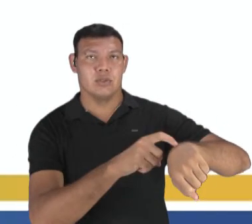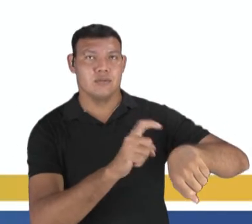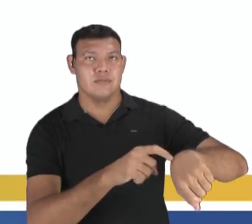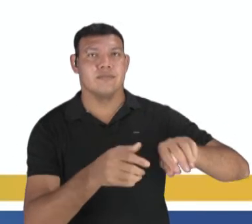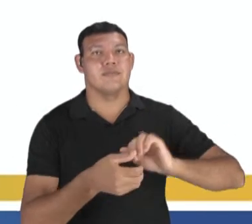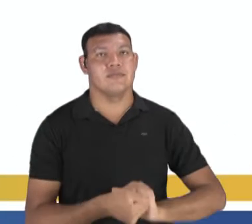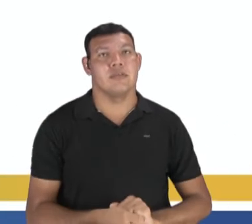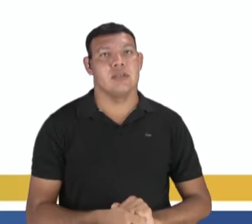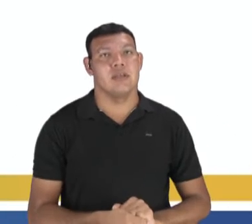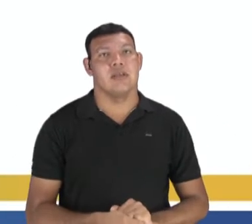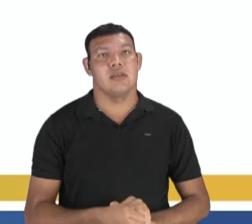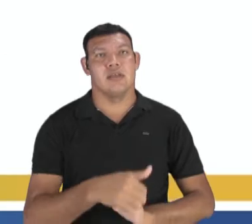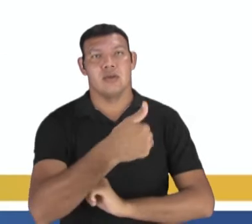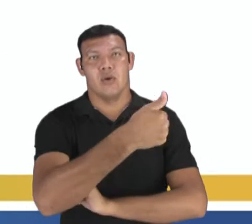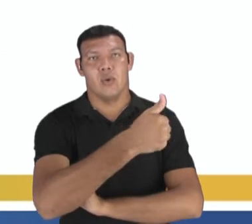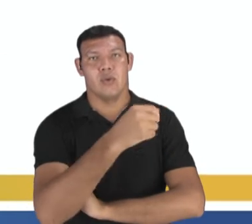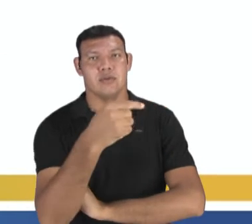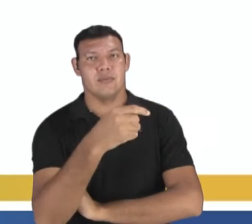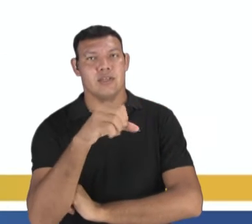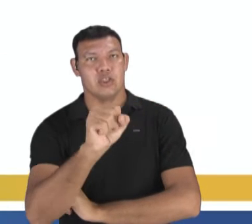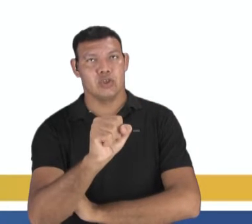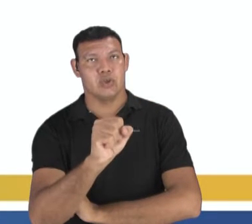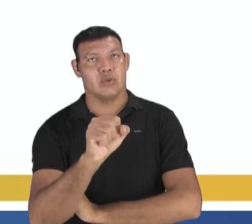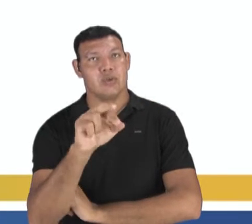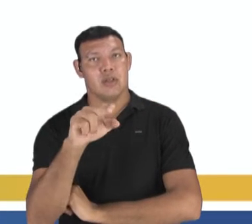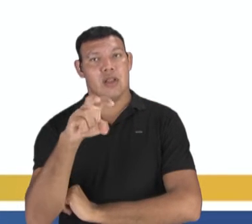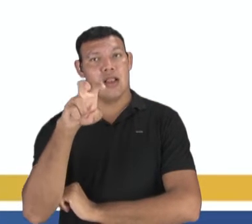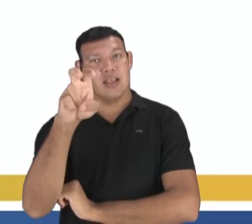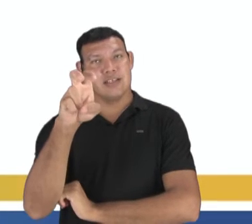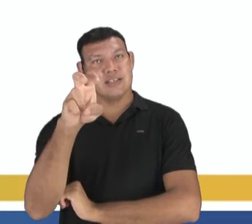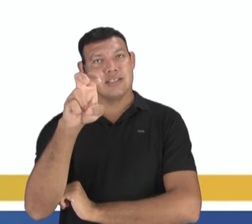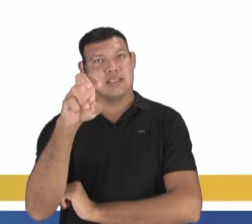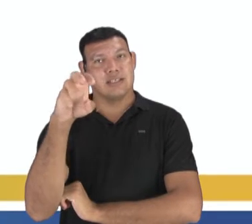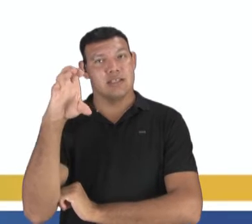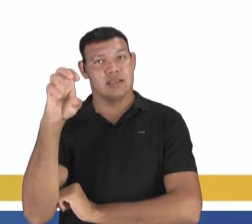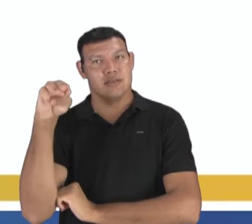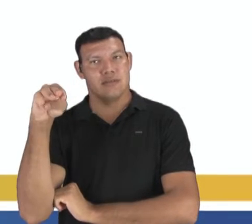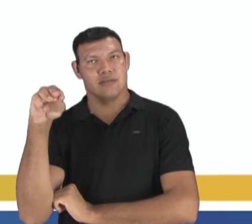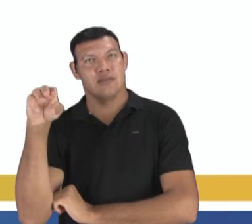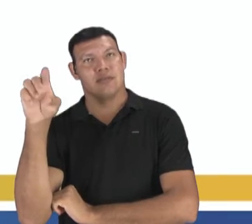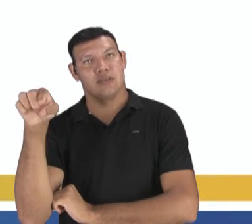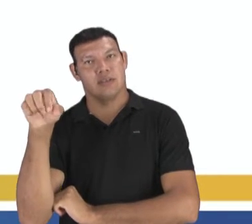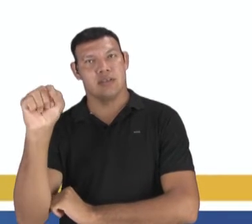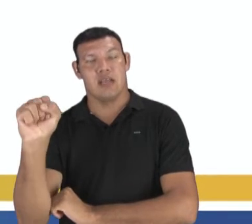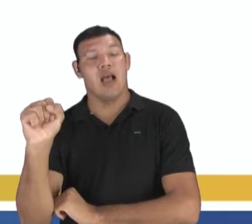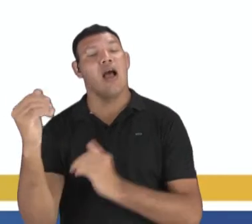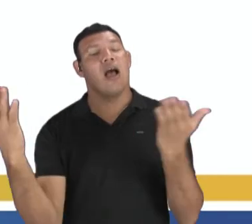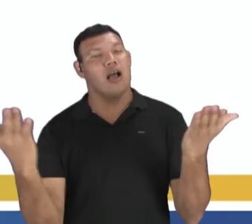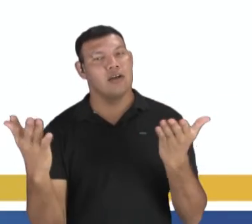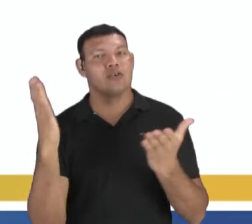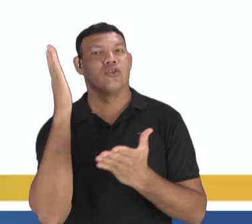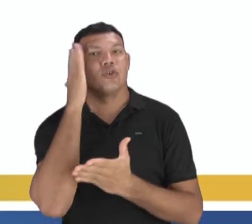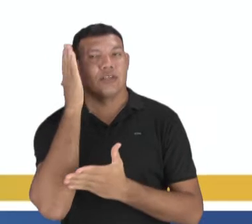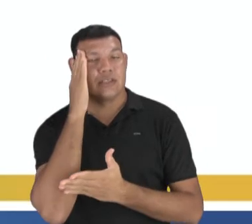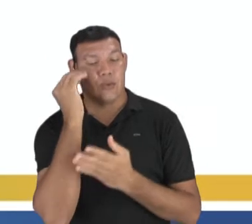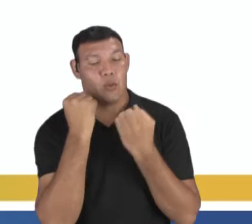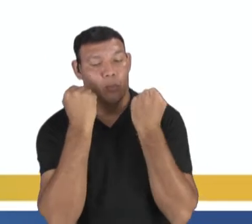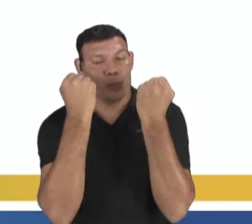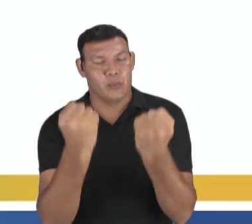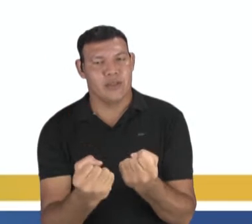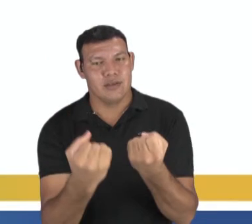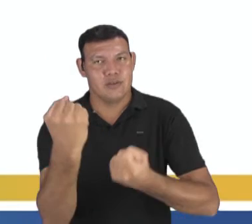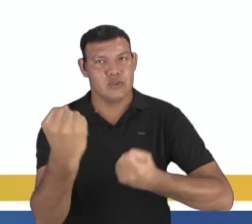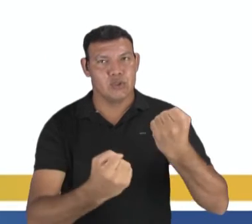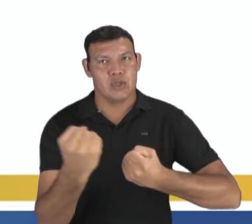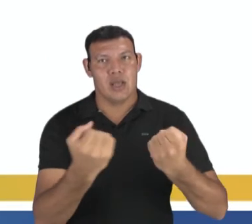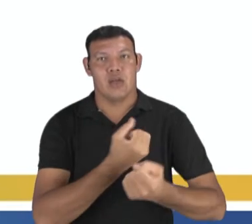por segundo. Tudo bem? Essa é a velocidade final. Agora a gente já tem todos os dados, já dá para a gente descobrir a massa do carrinho 2.